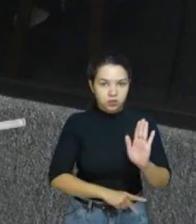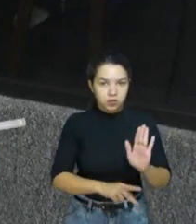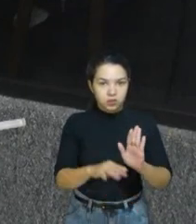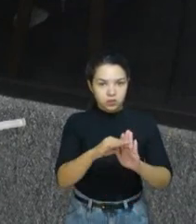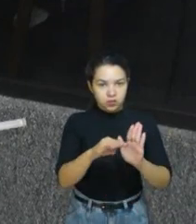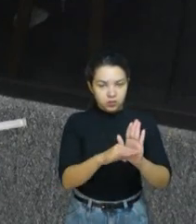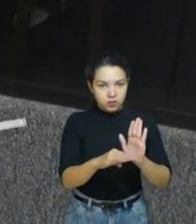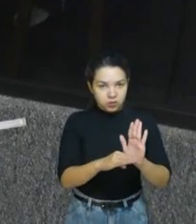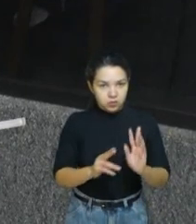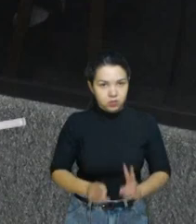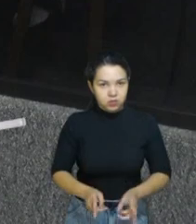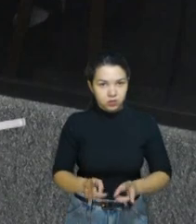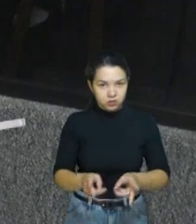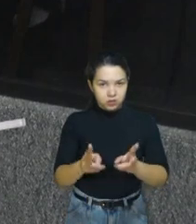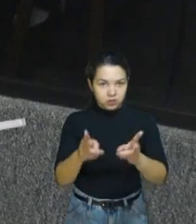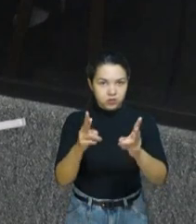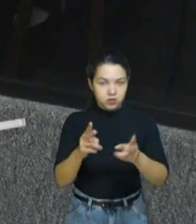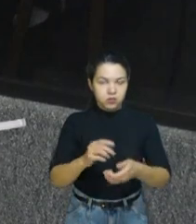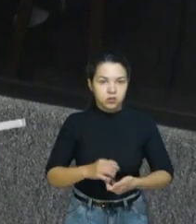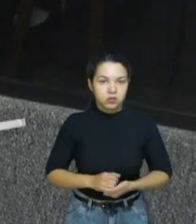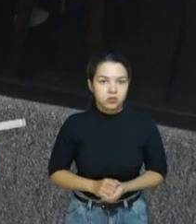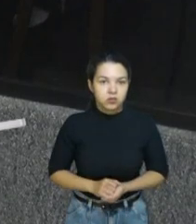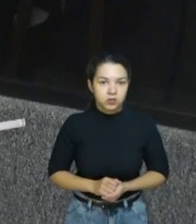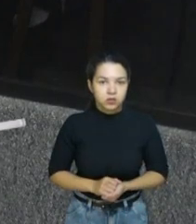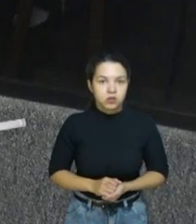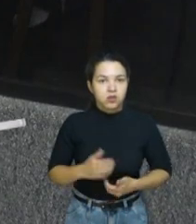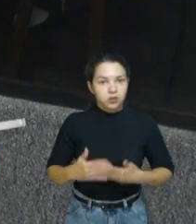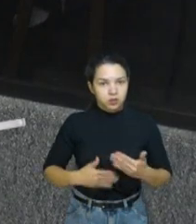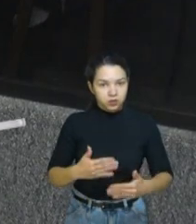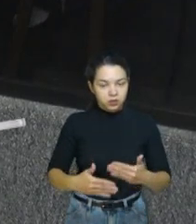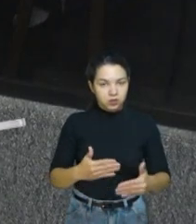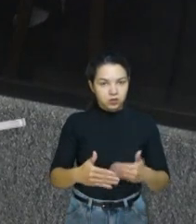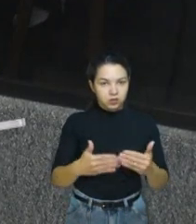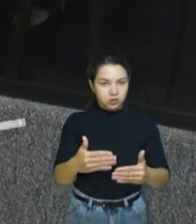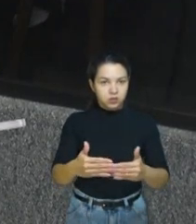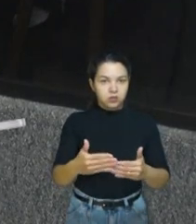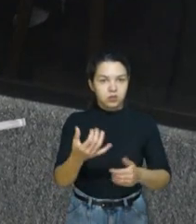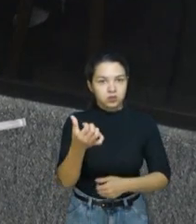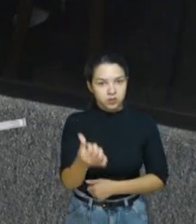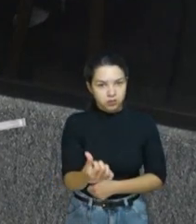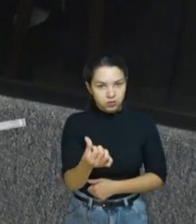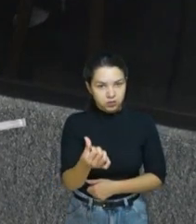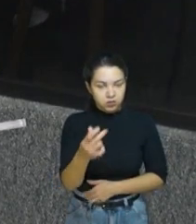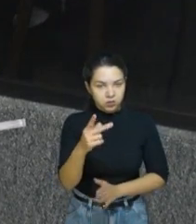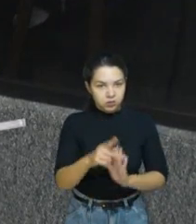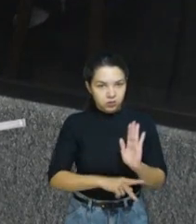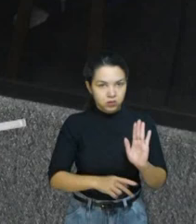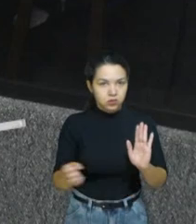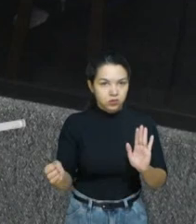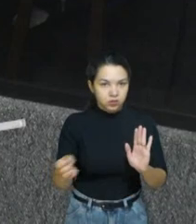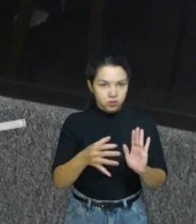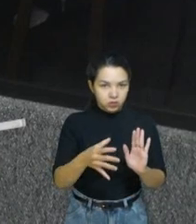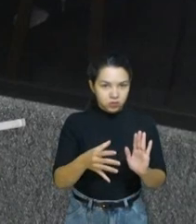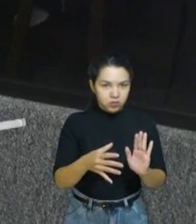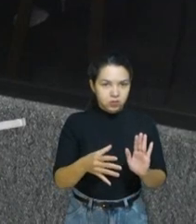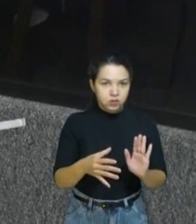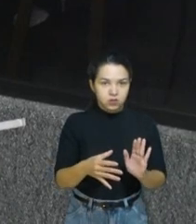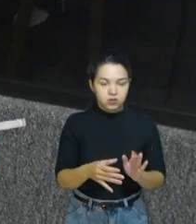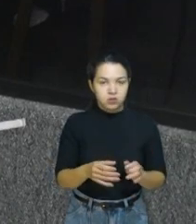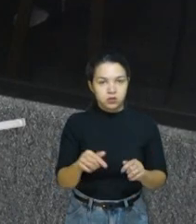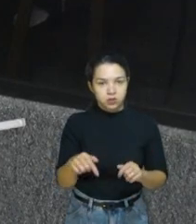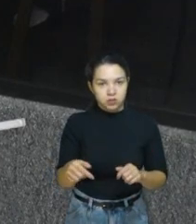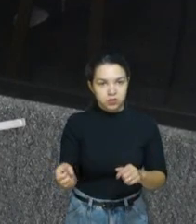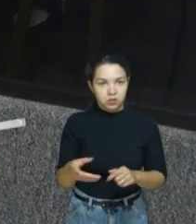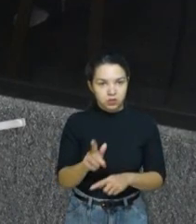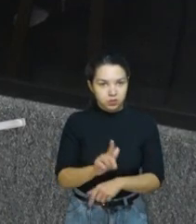dando continuidade, sendo que são 4 que estavam já em andamento e 6 para os projetos que são novos, idealizados na